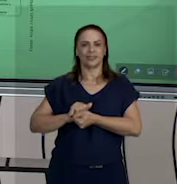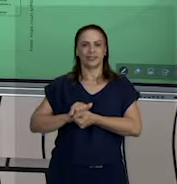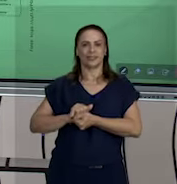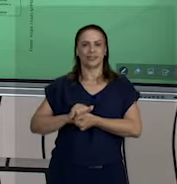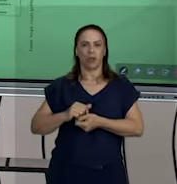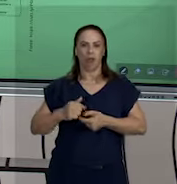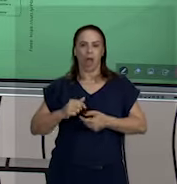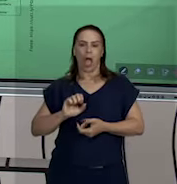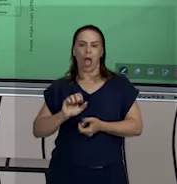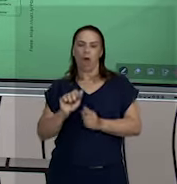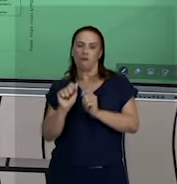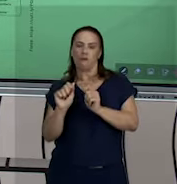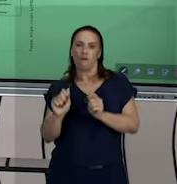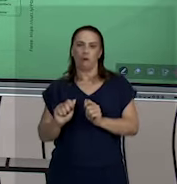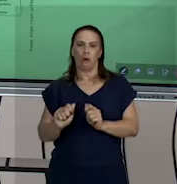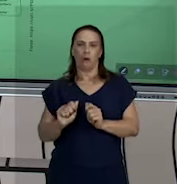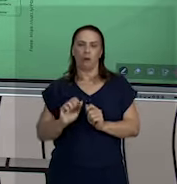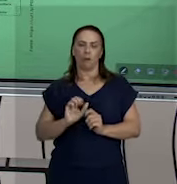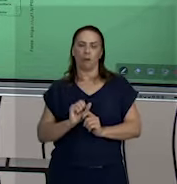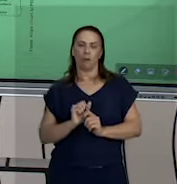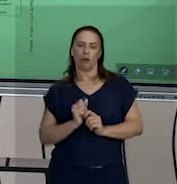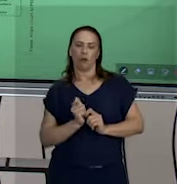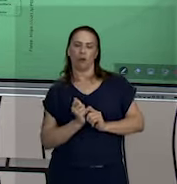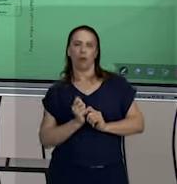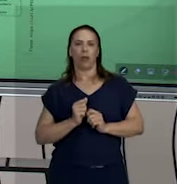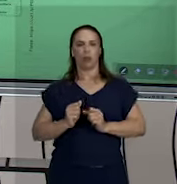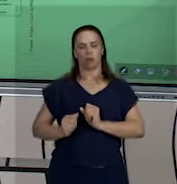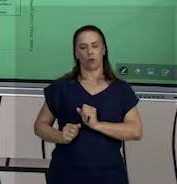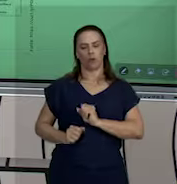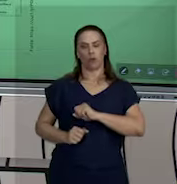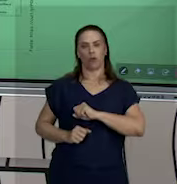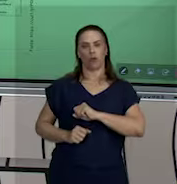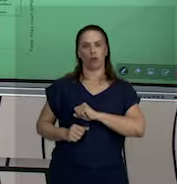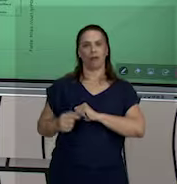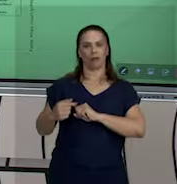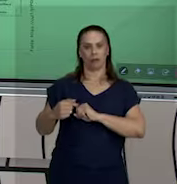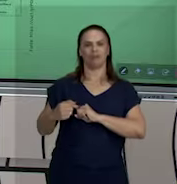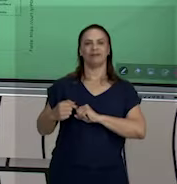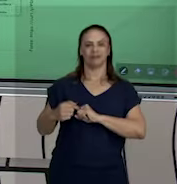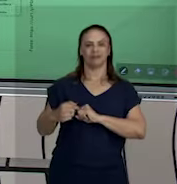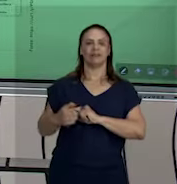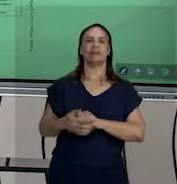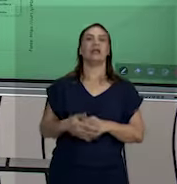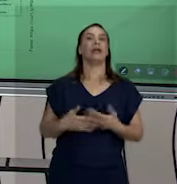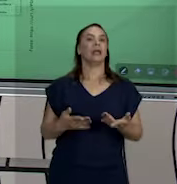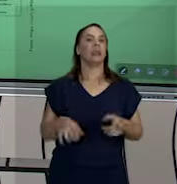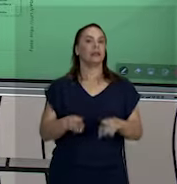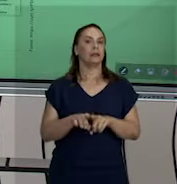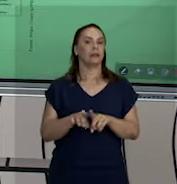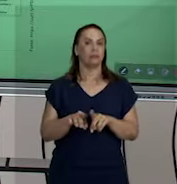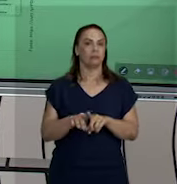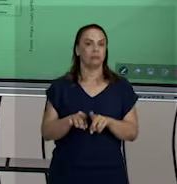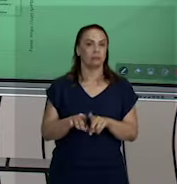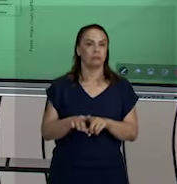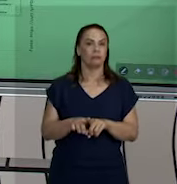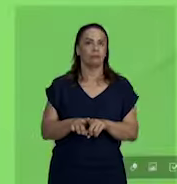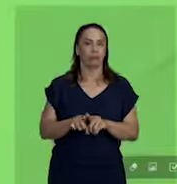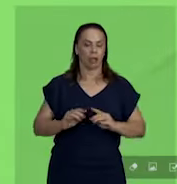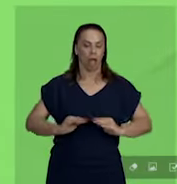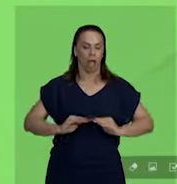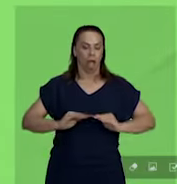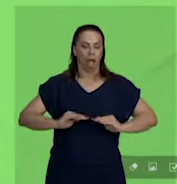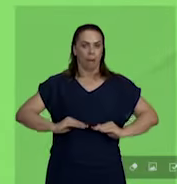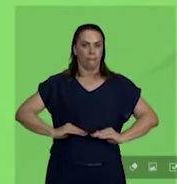pegar um pouquinho para o lado esquerdo do pulmão, deixando ele um pouco menor. E abaixo disso, gente, a gente tem